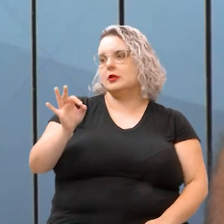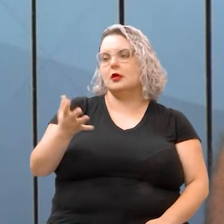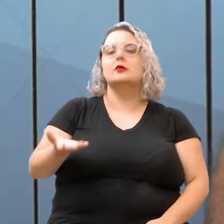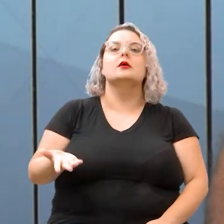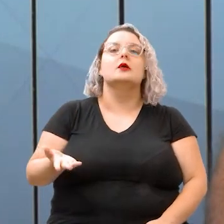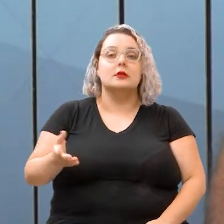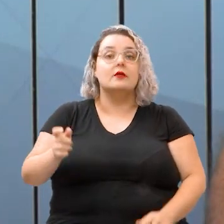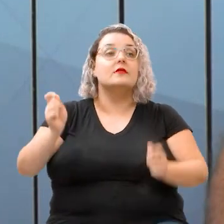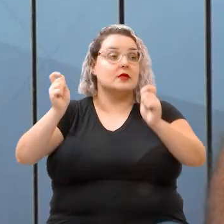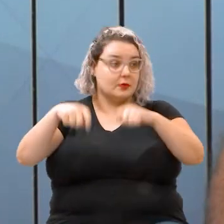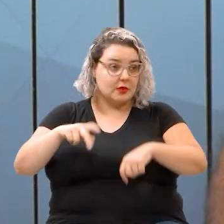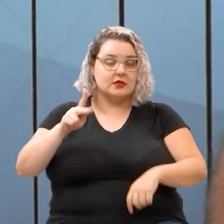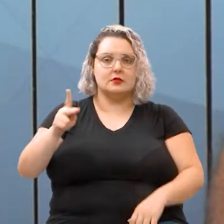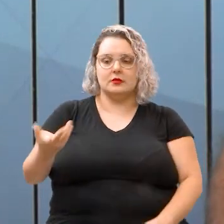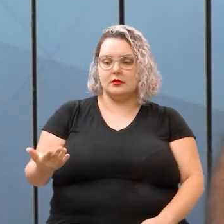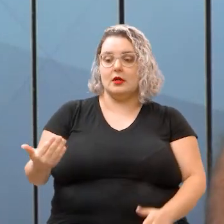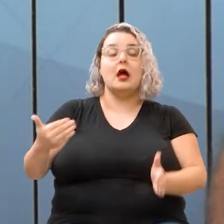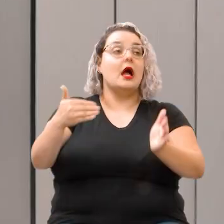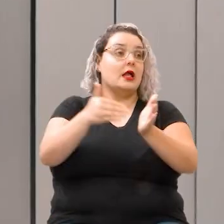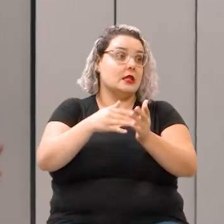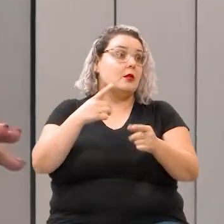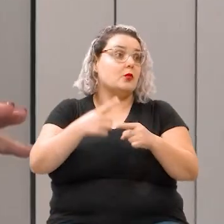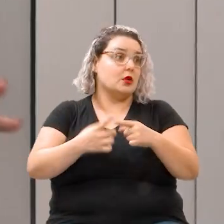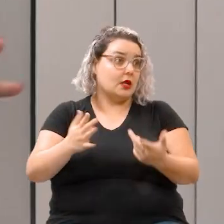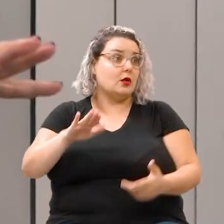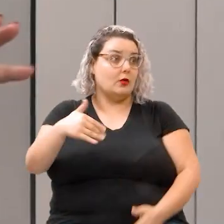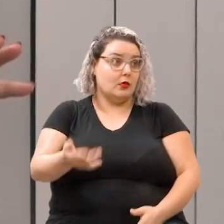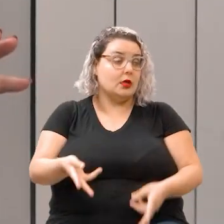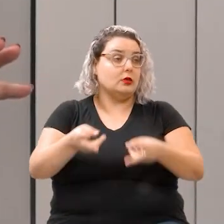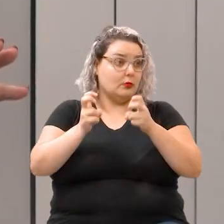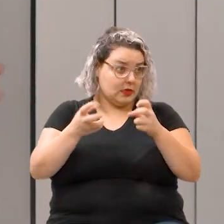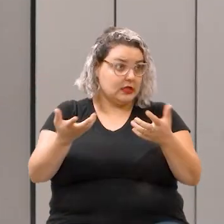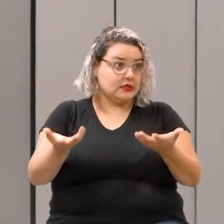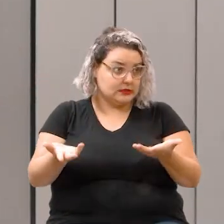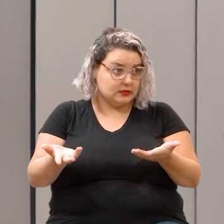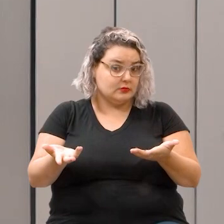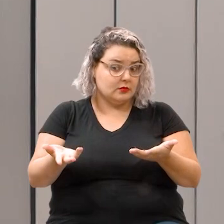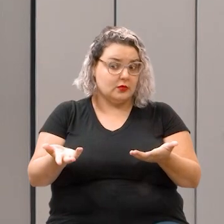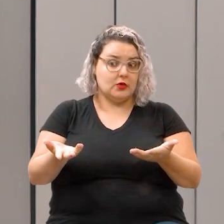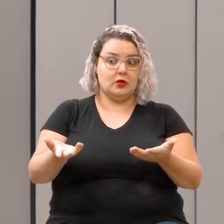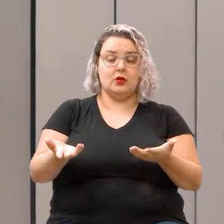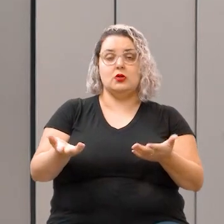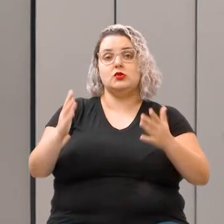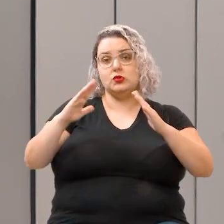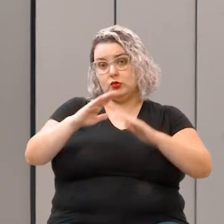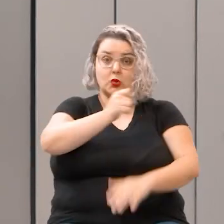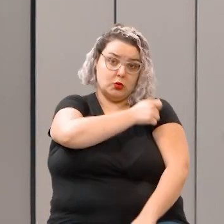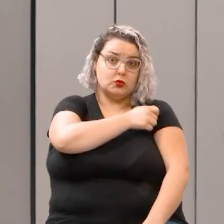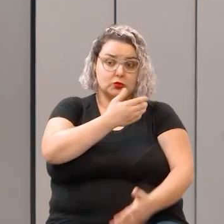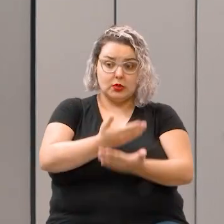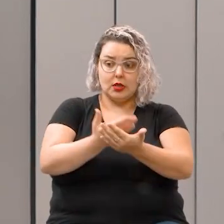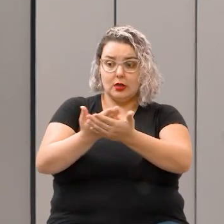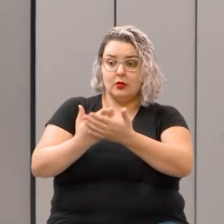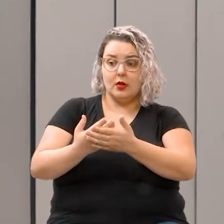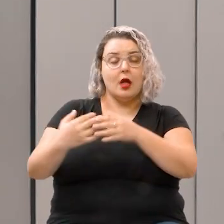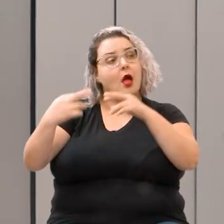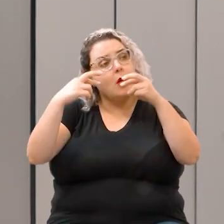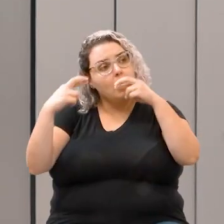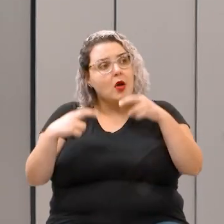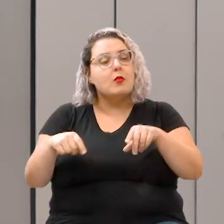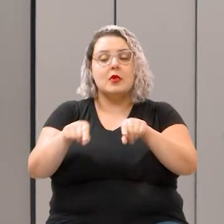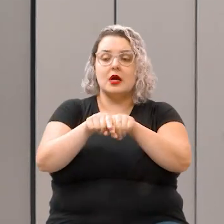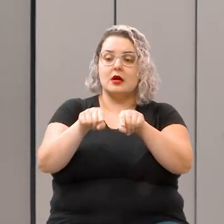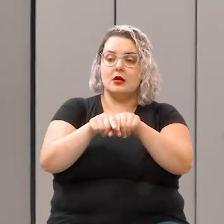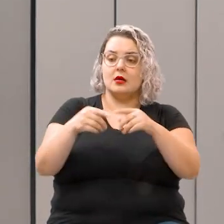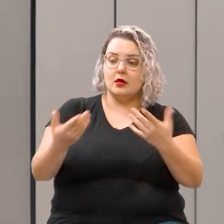capacitação também dos professores. Até porque quando a gente percebe com esses alunos, é toda uma supervisão, mas também